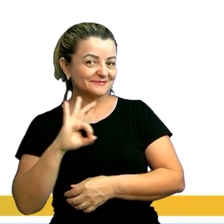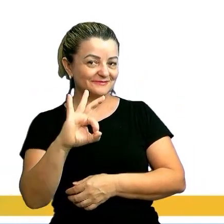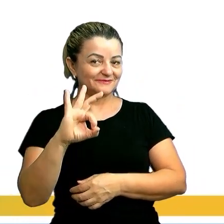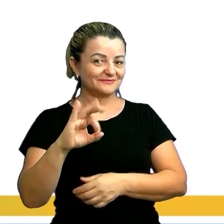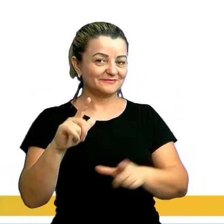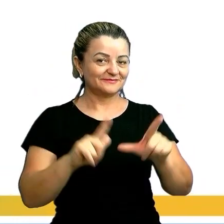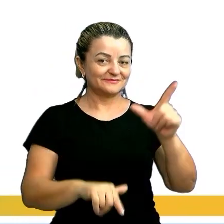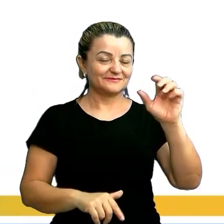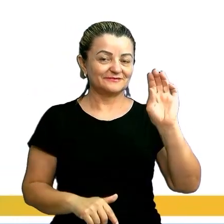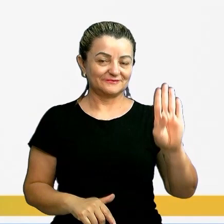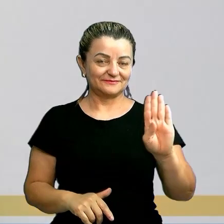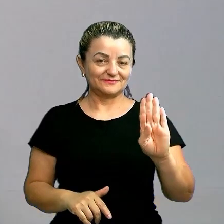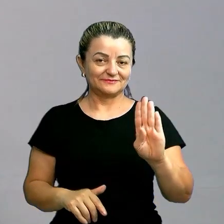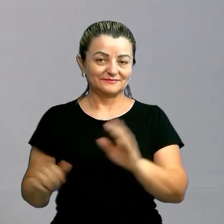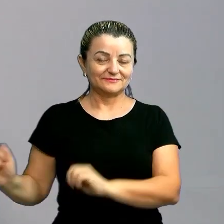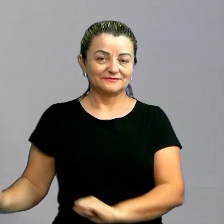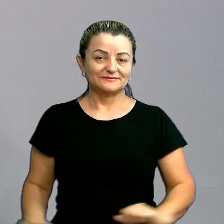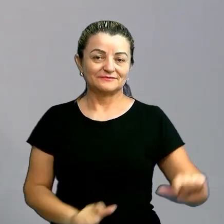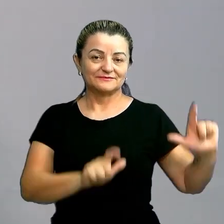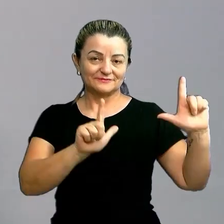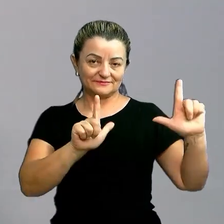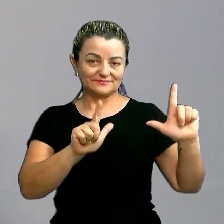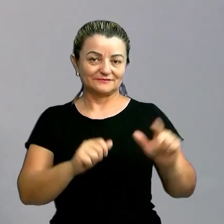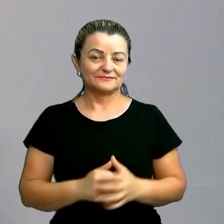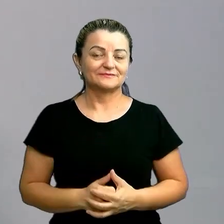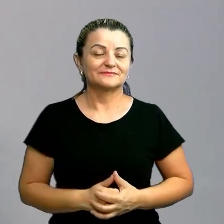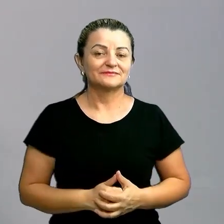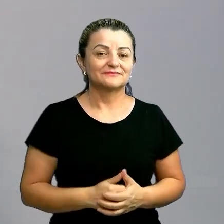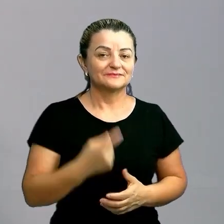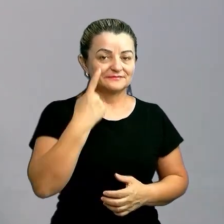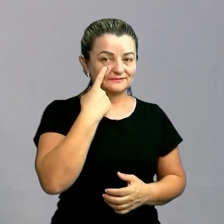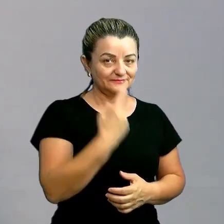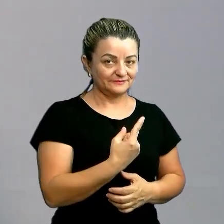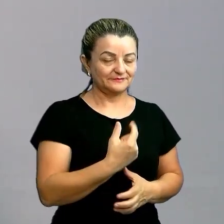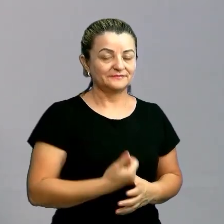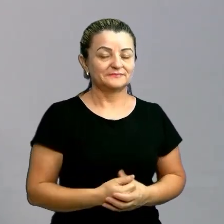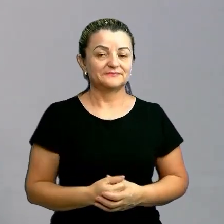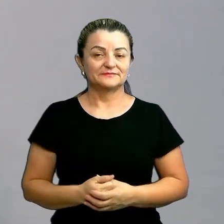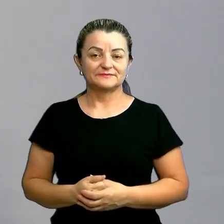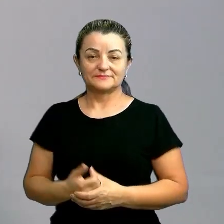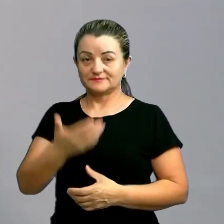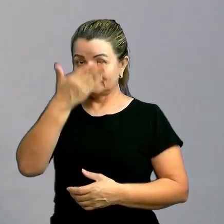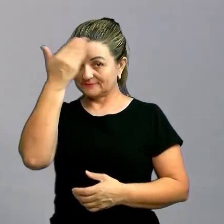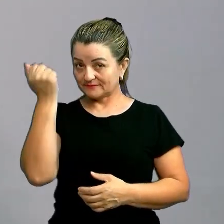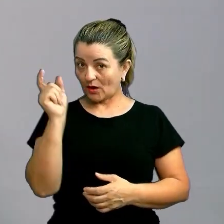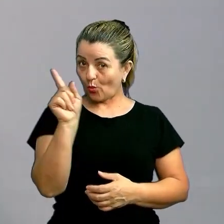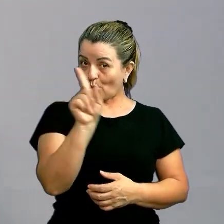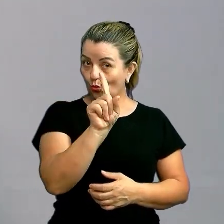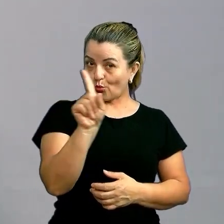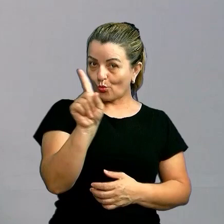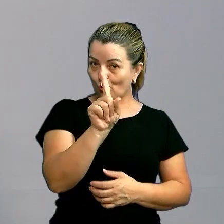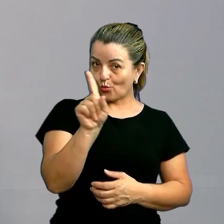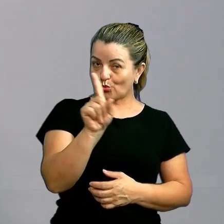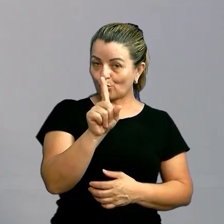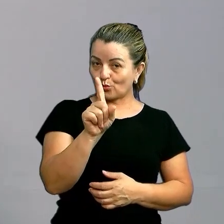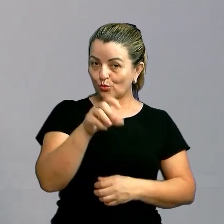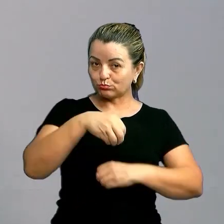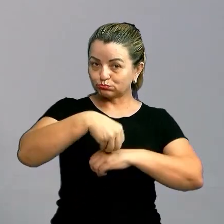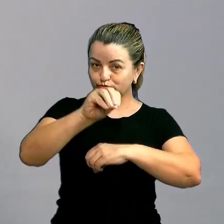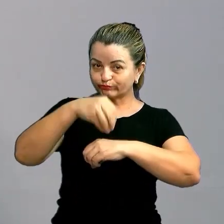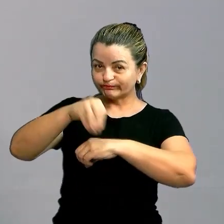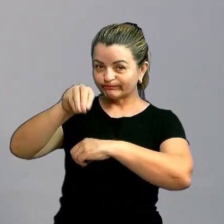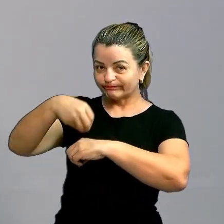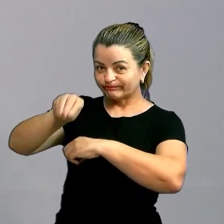B. Vamos para mais uma, ok? Prestem atenção. Não esqueçam das dicas dadas